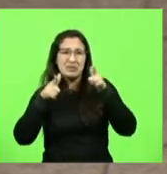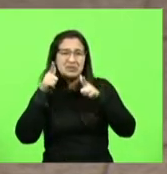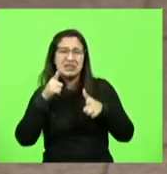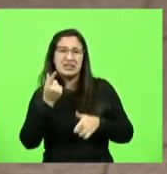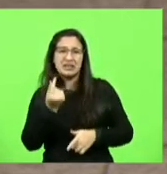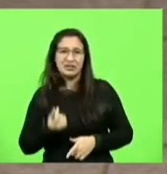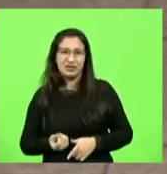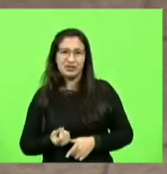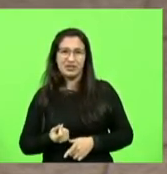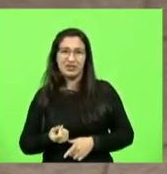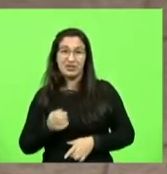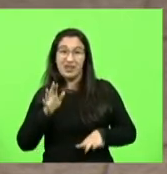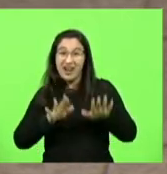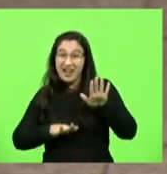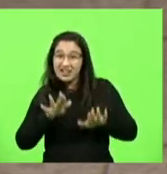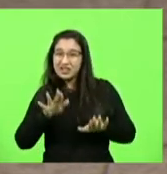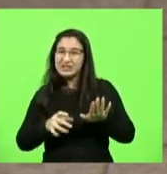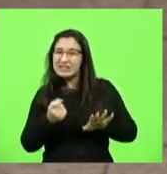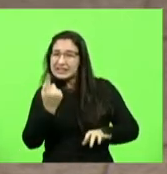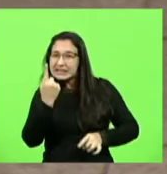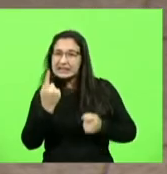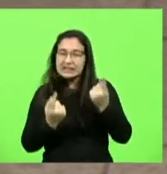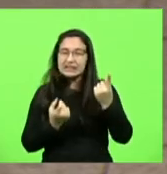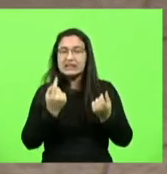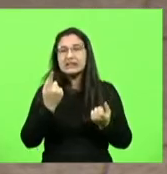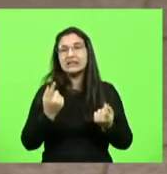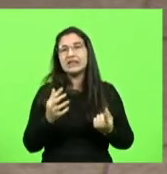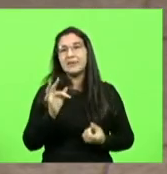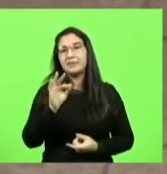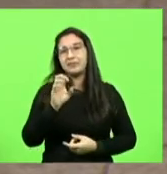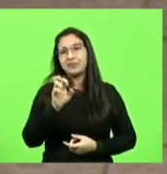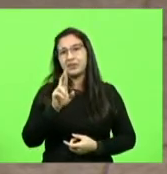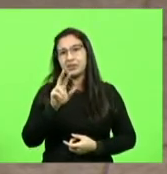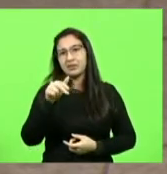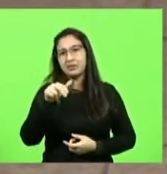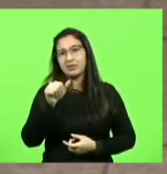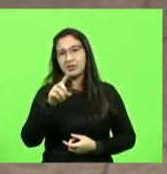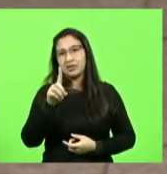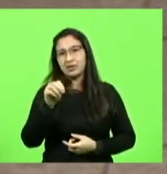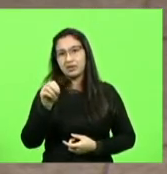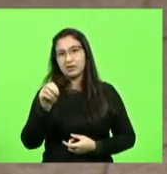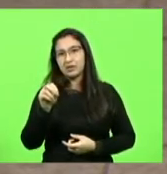exceções. Teve uma época que Fernando Henrique fez a primeira parte da 101,